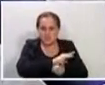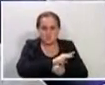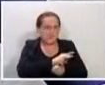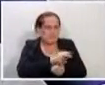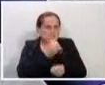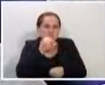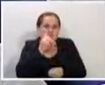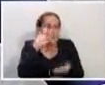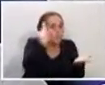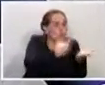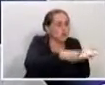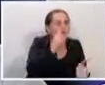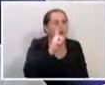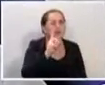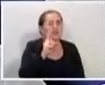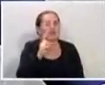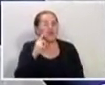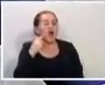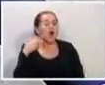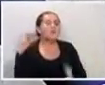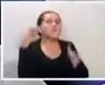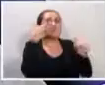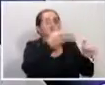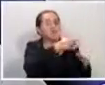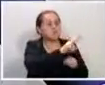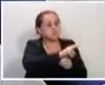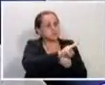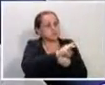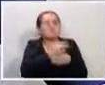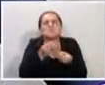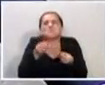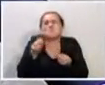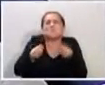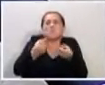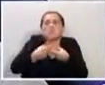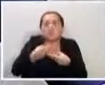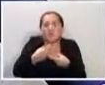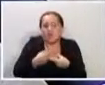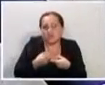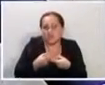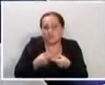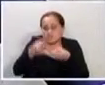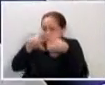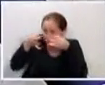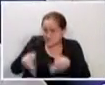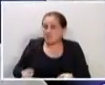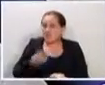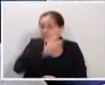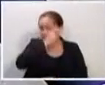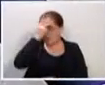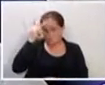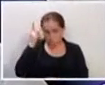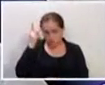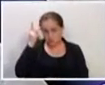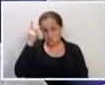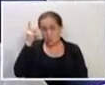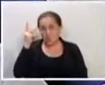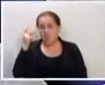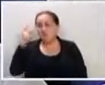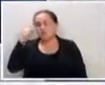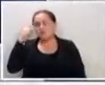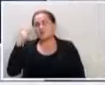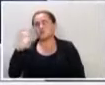aviso dessa forma a gente garante que as pessoas que eventualmente penso em